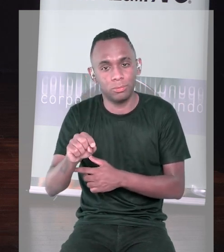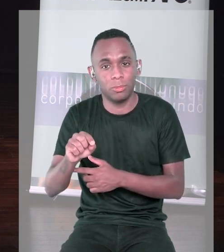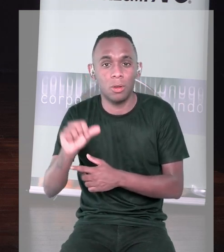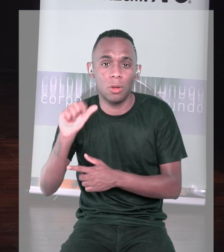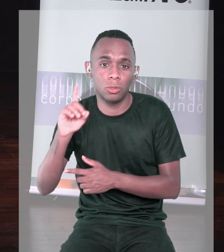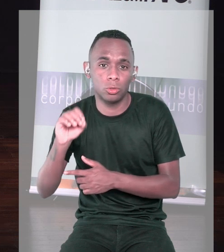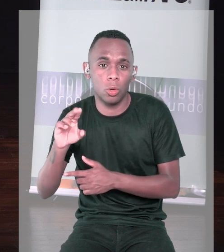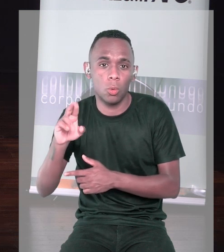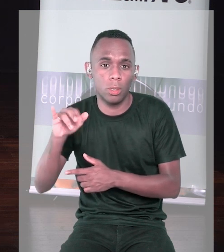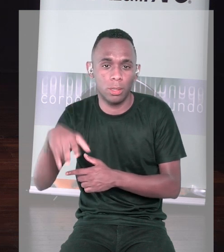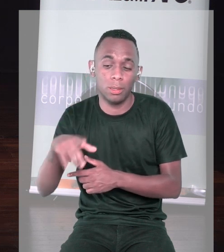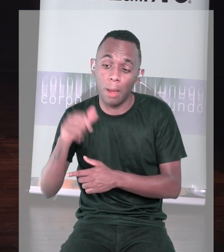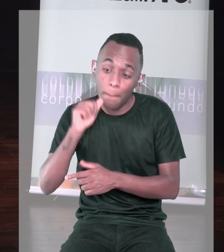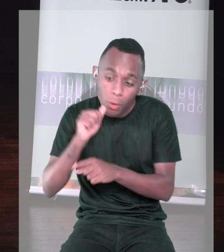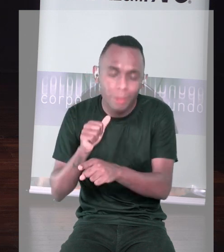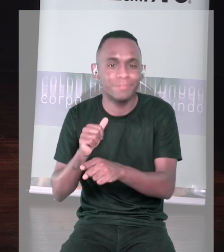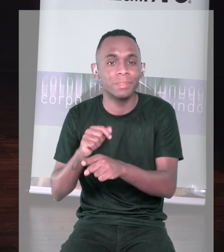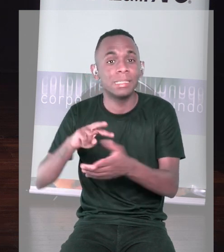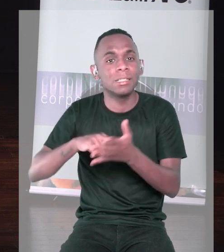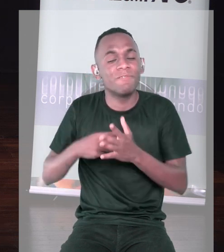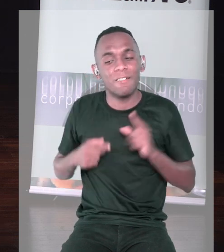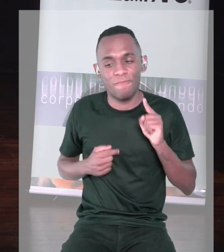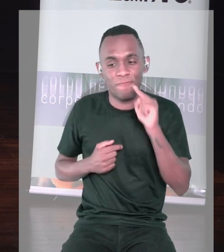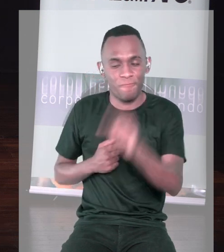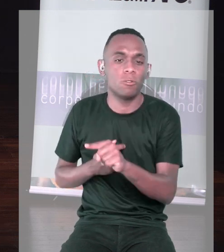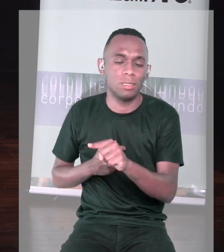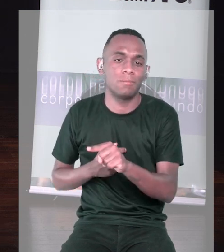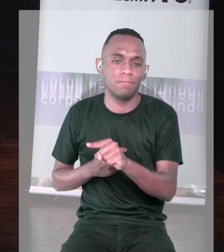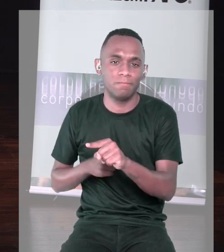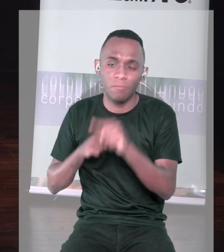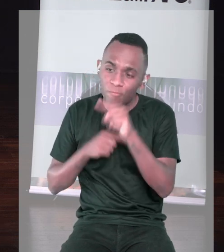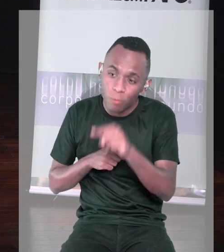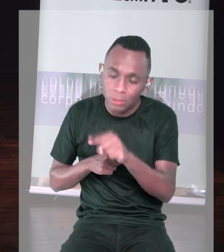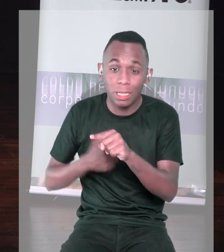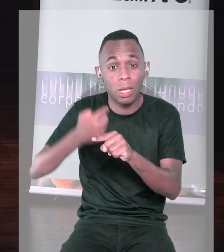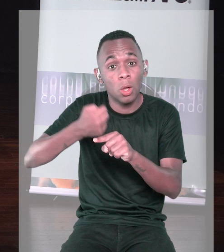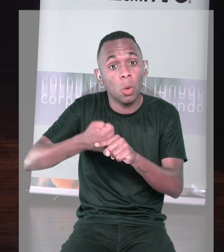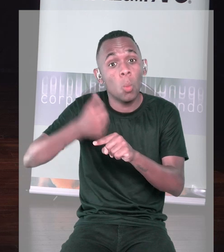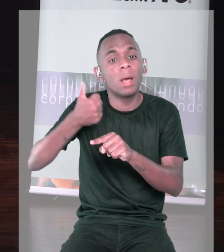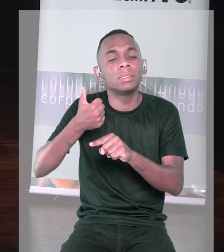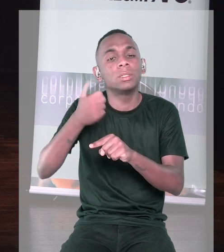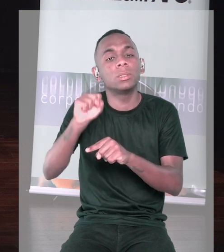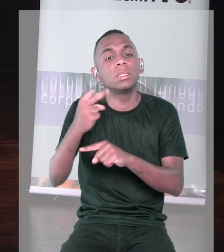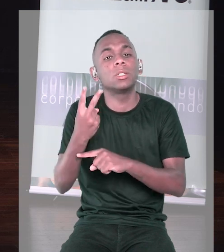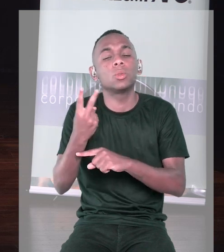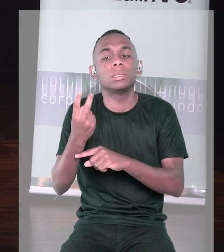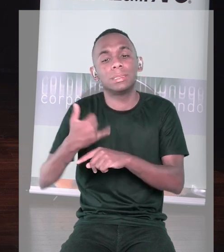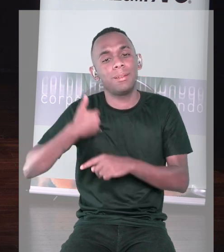Doreen. Isso fica claro pela força deste você. Você está para